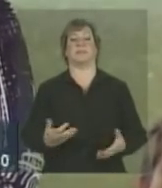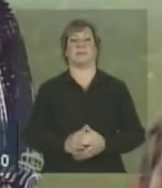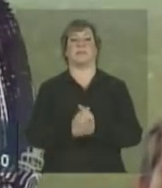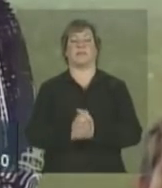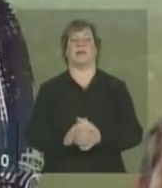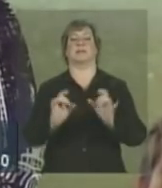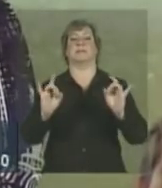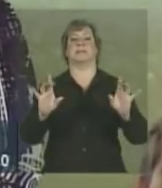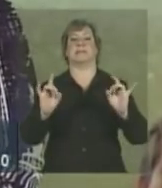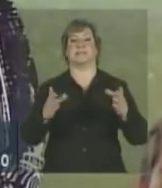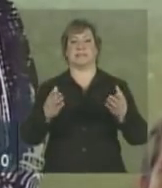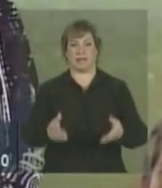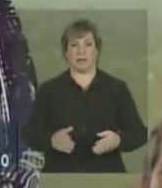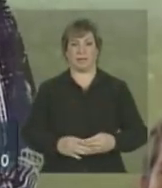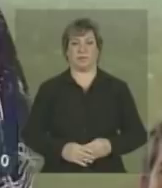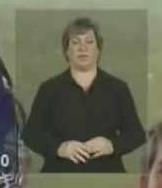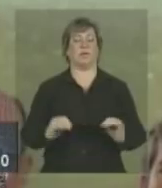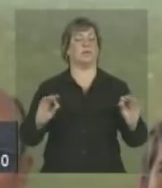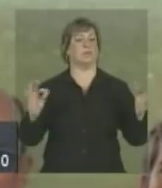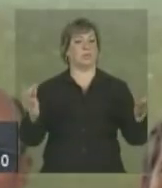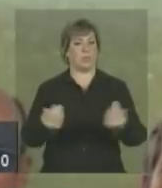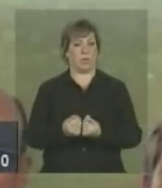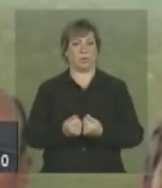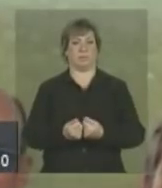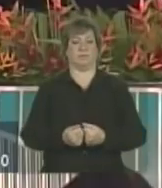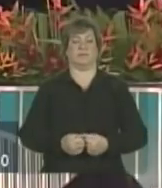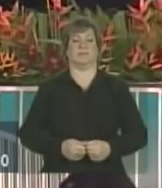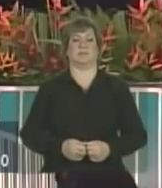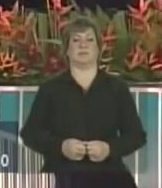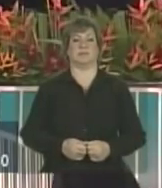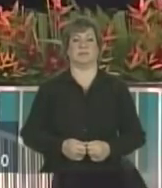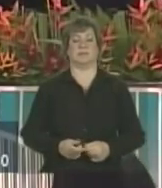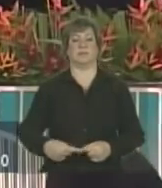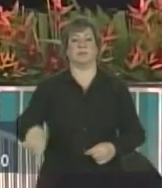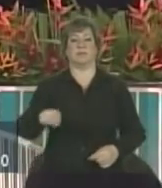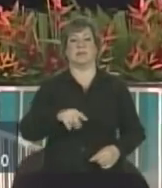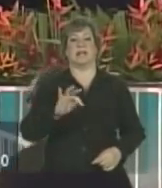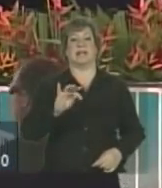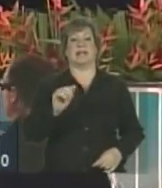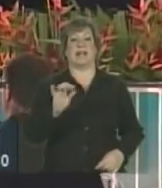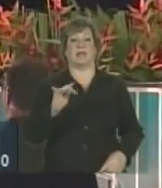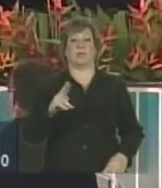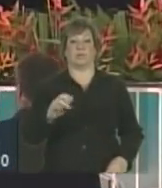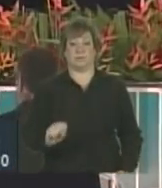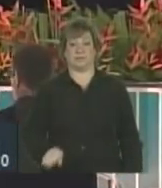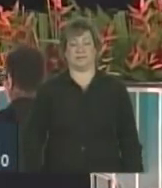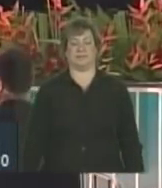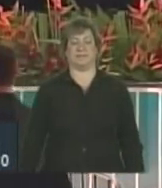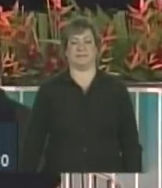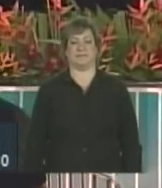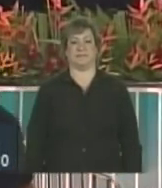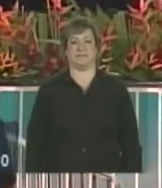especial a todos os tatus. Isso.